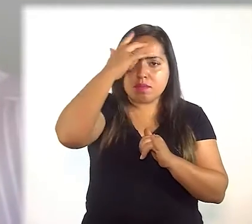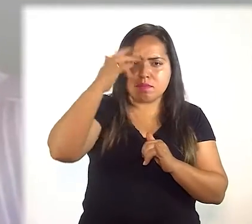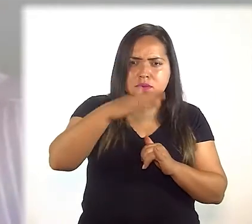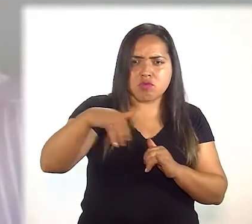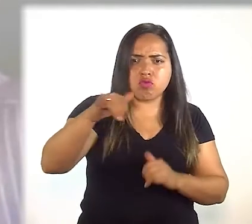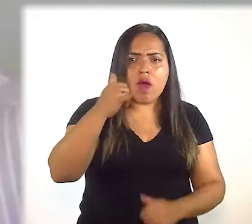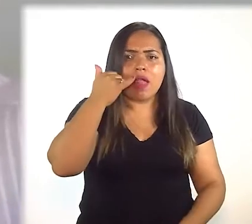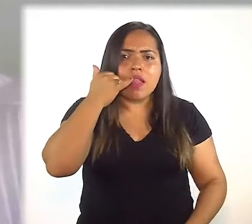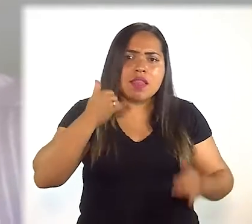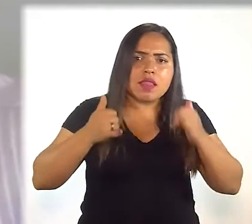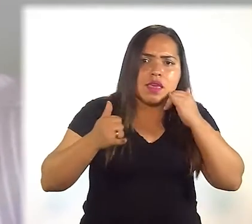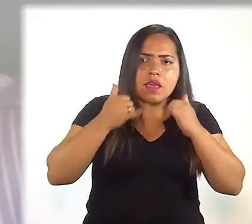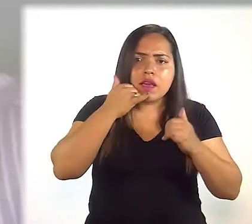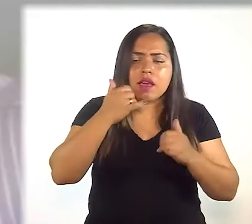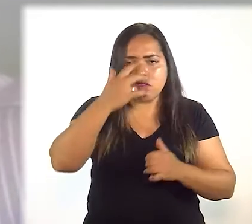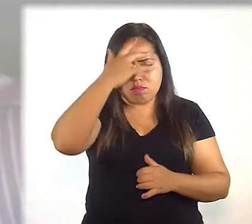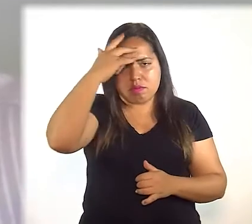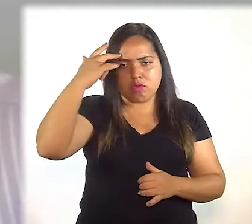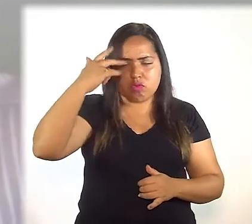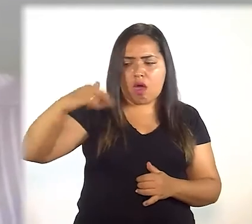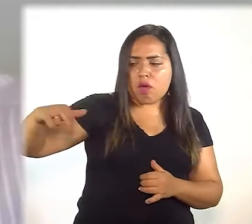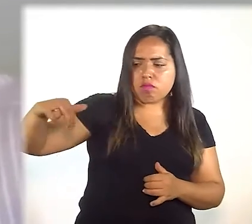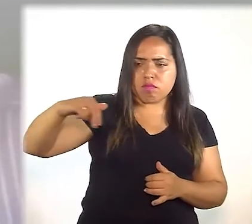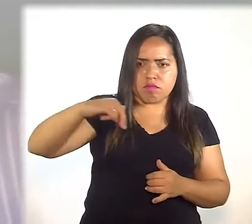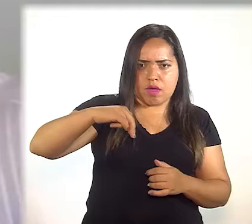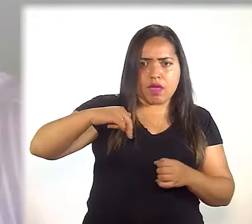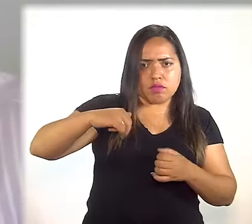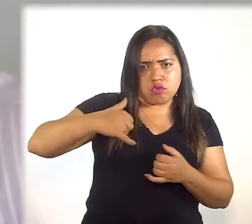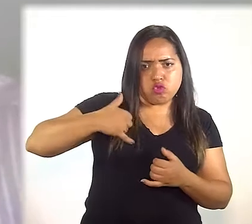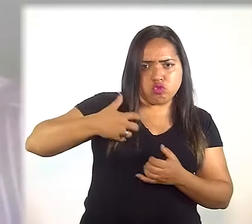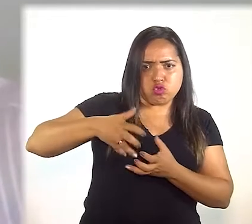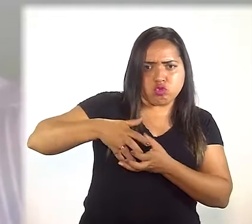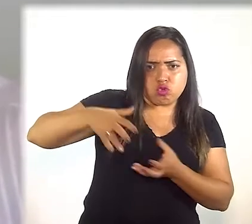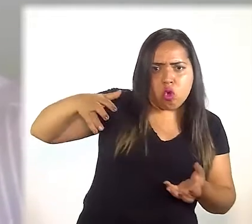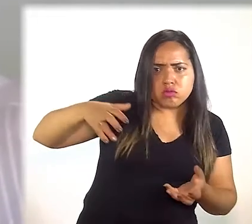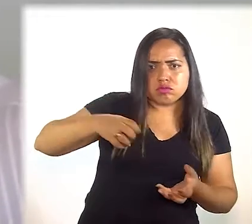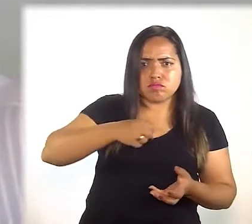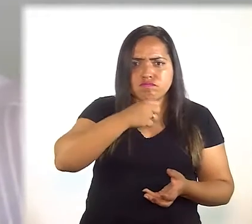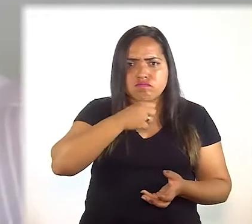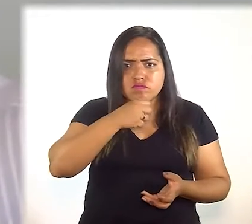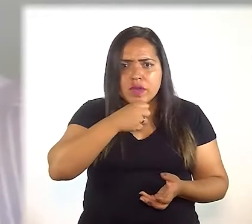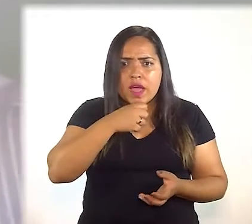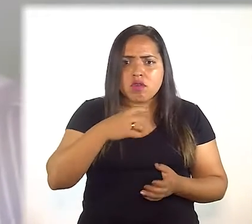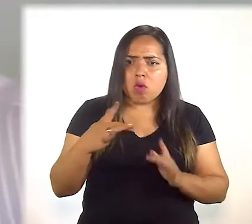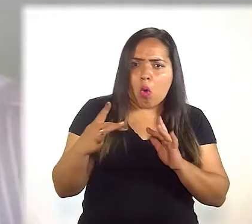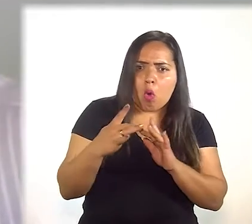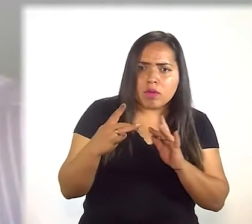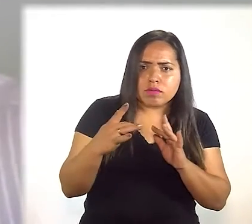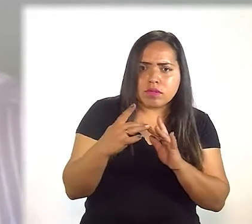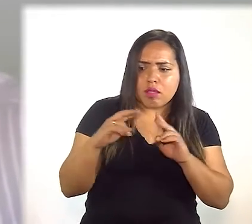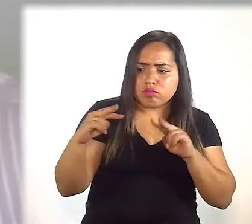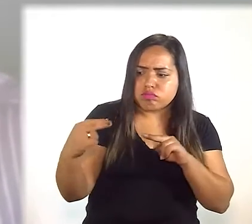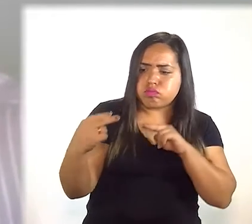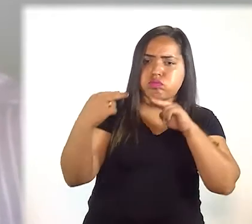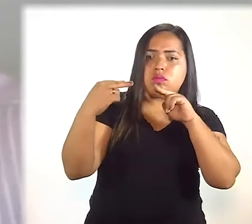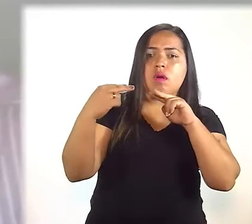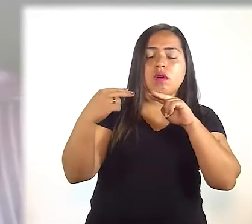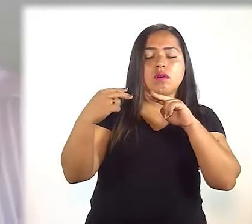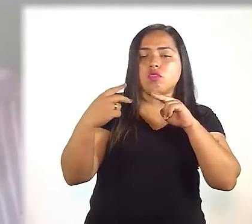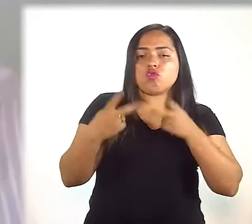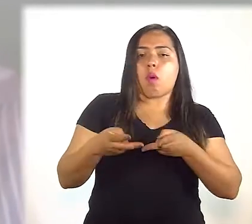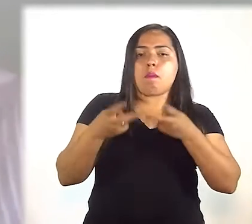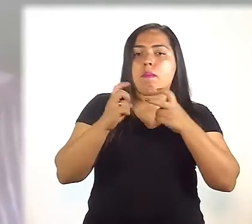atende o público, onde a gente recebe os idosos presencialmente, né? A gente